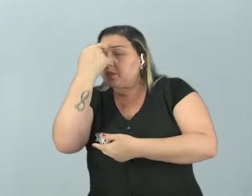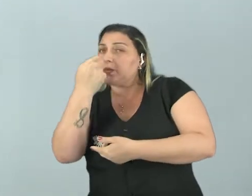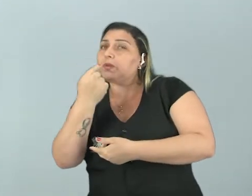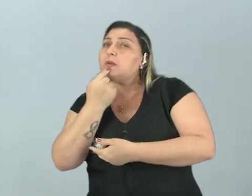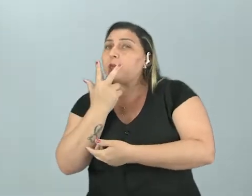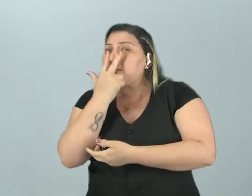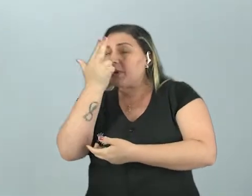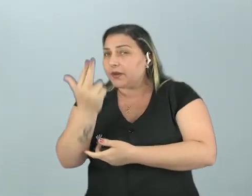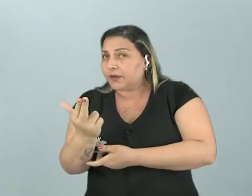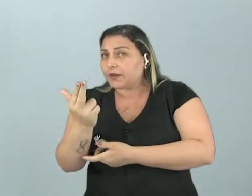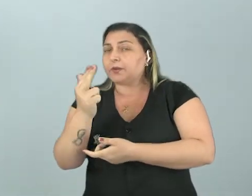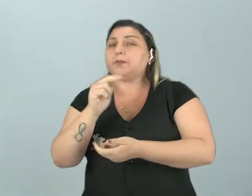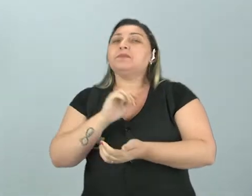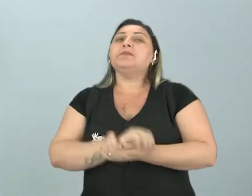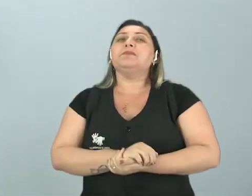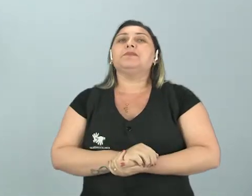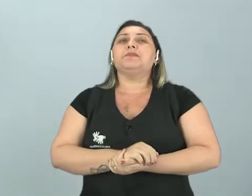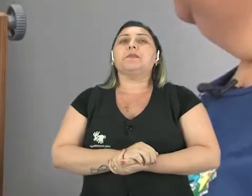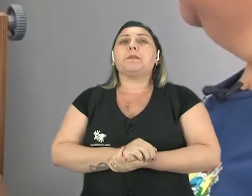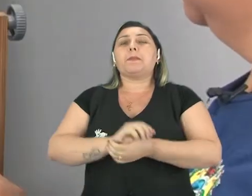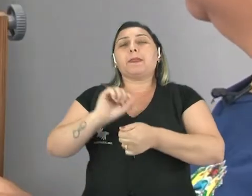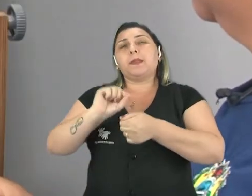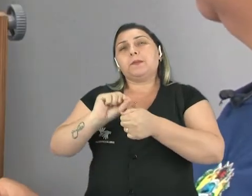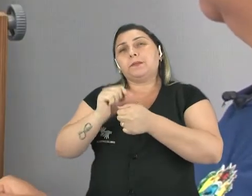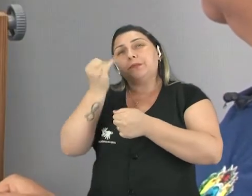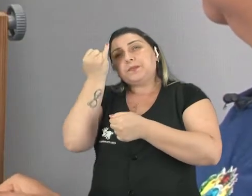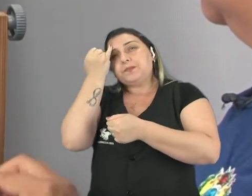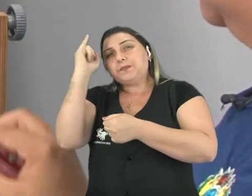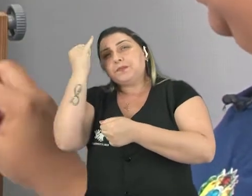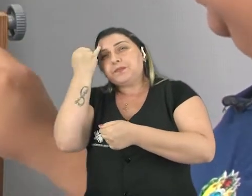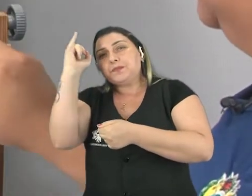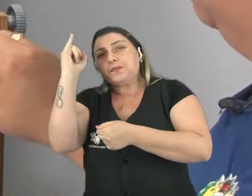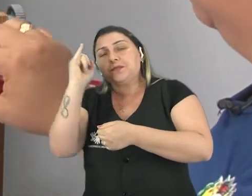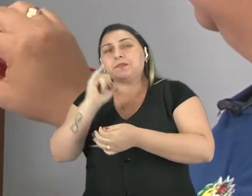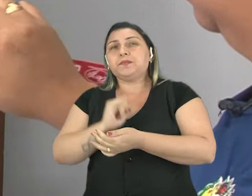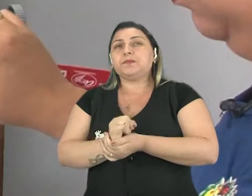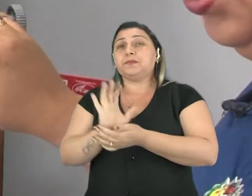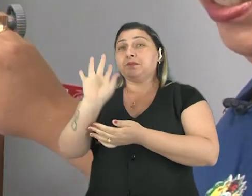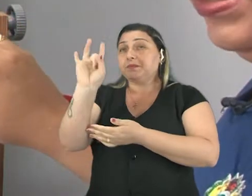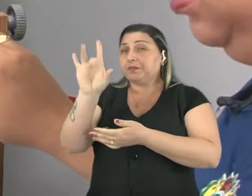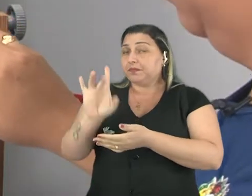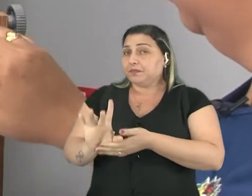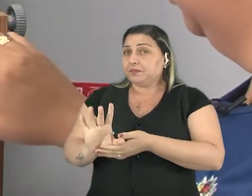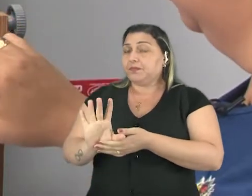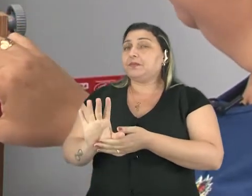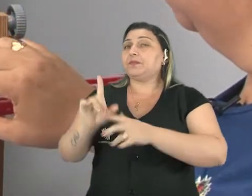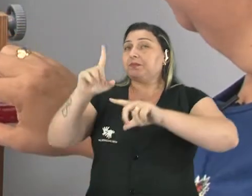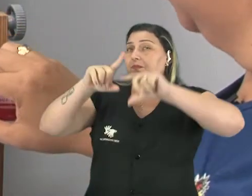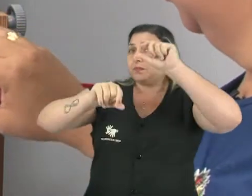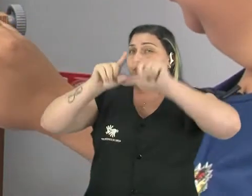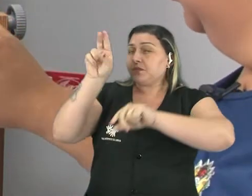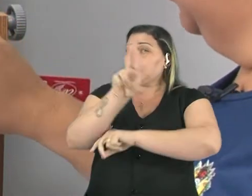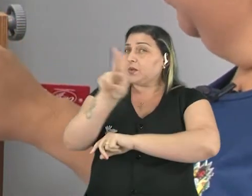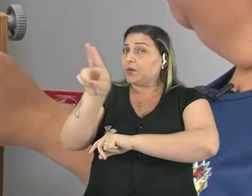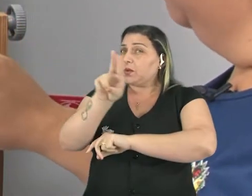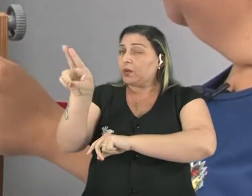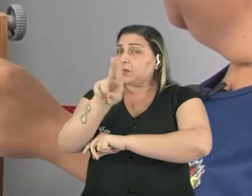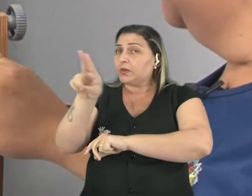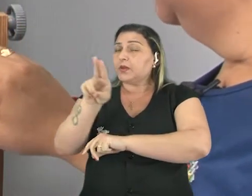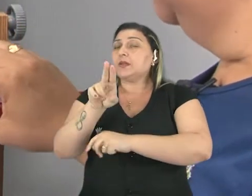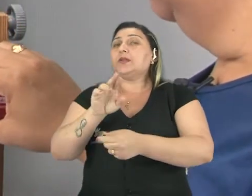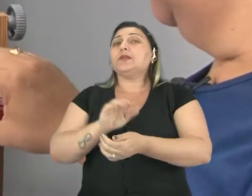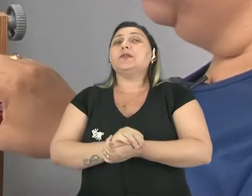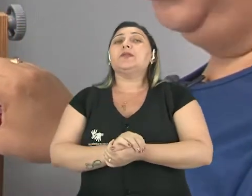acharam parecido, né? Daí eles foram criando, cada uma constelação foram criando um nome. Criaram